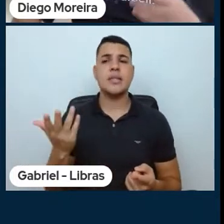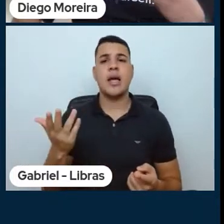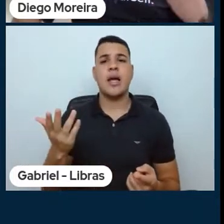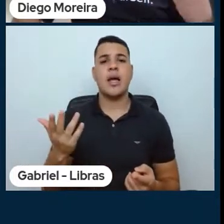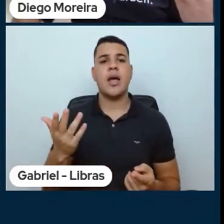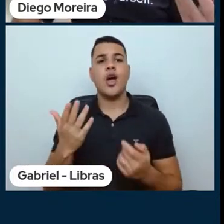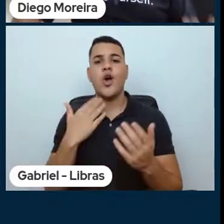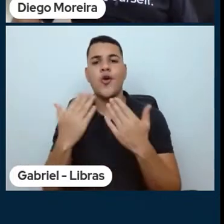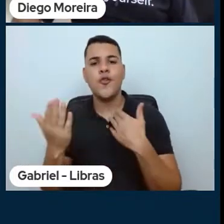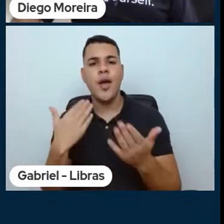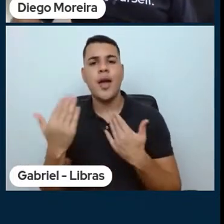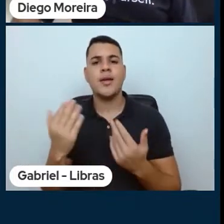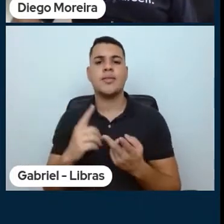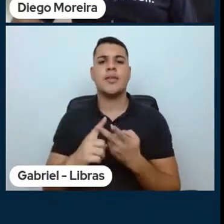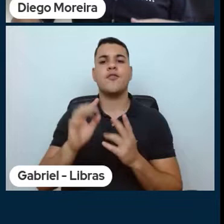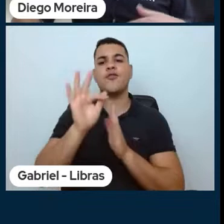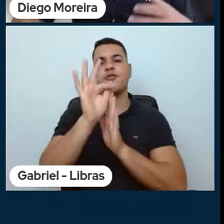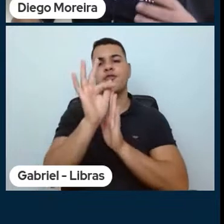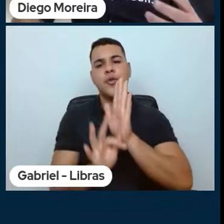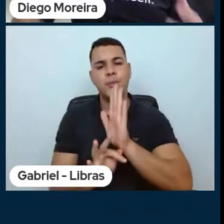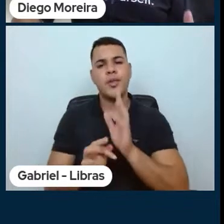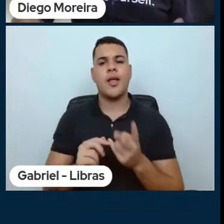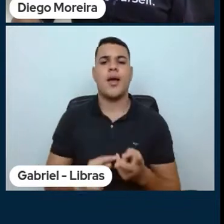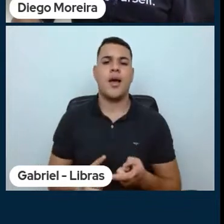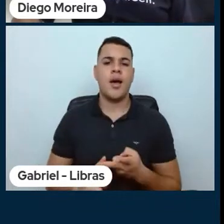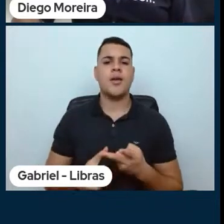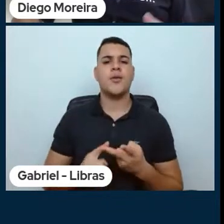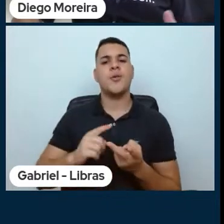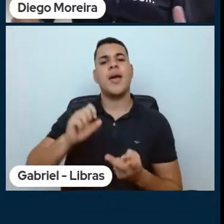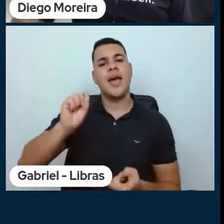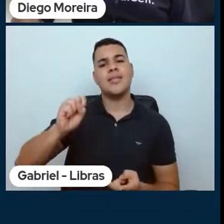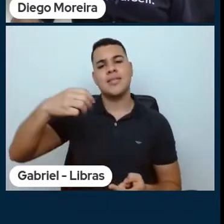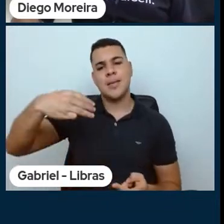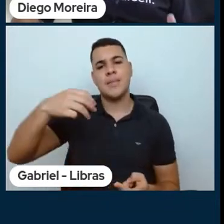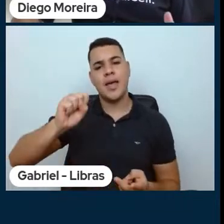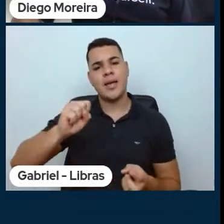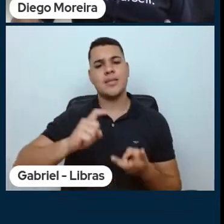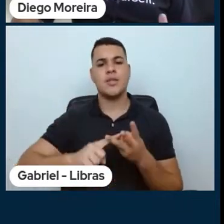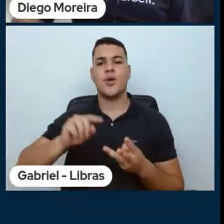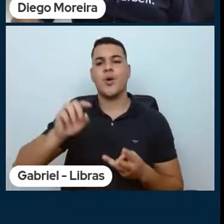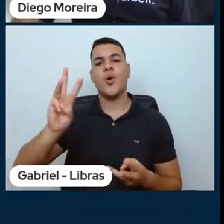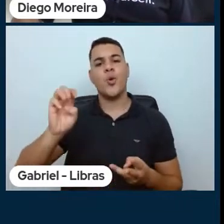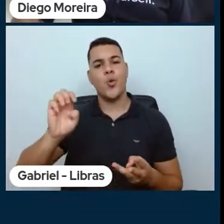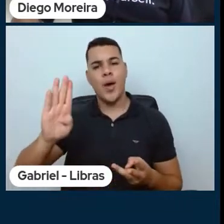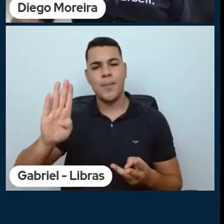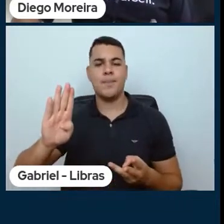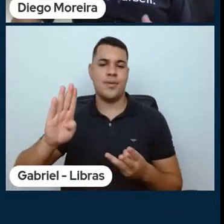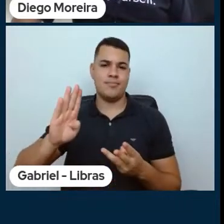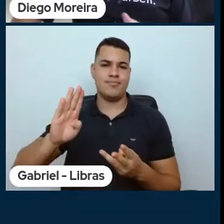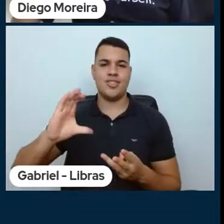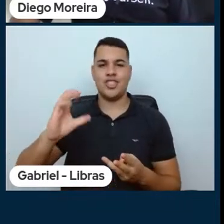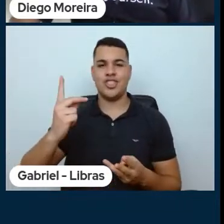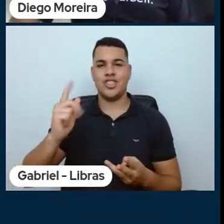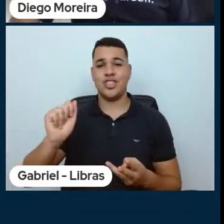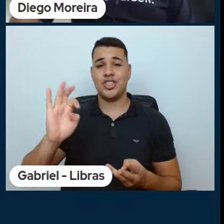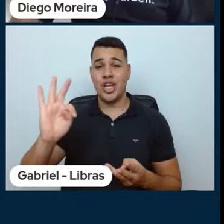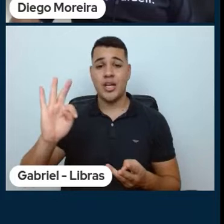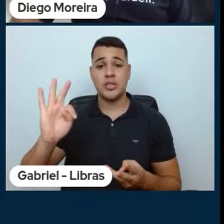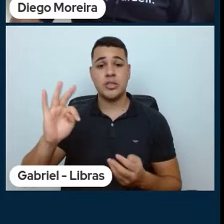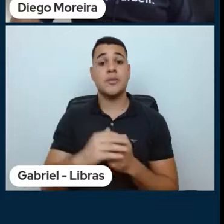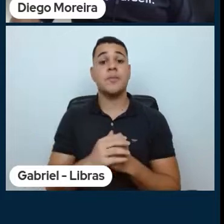conversas, né, via formulário web, SMS, web chat, também tiveram uma elevação